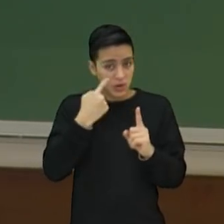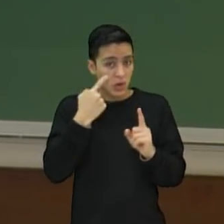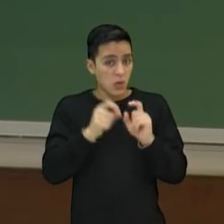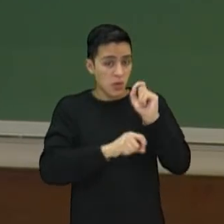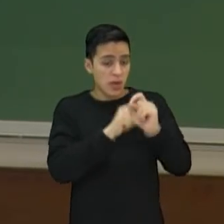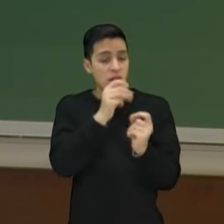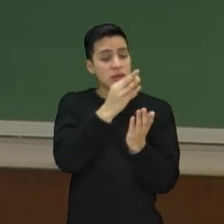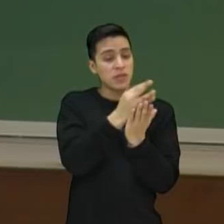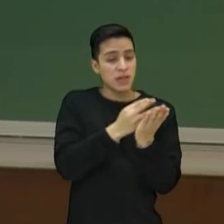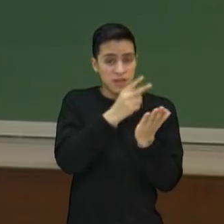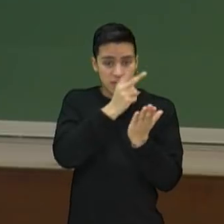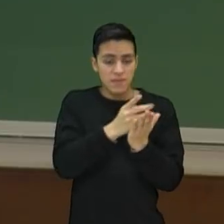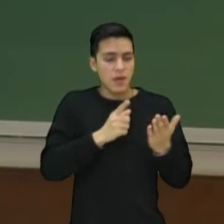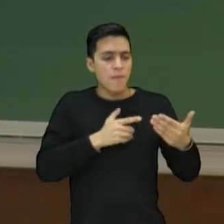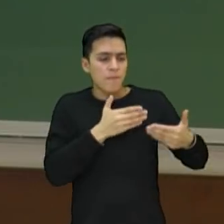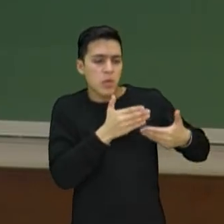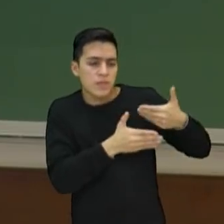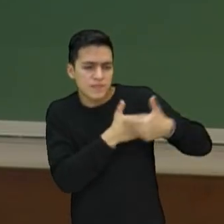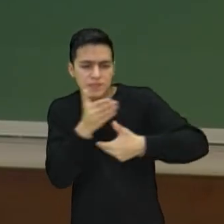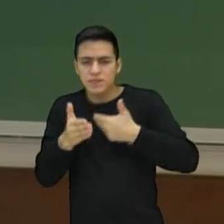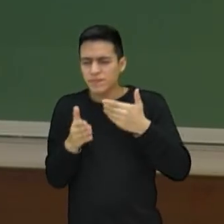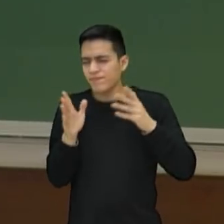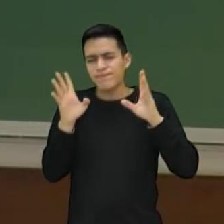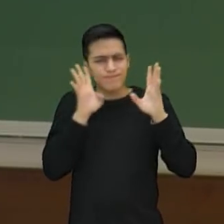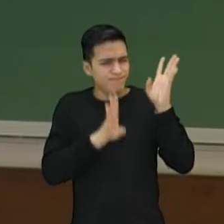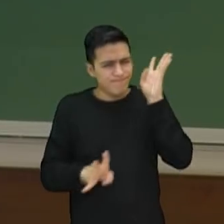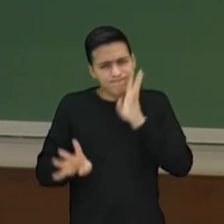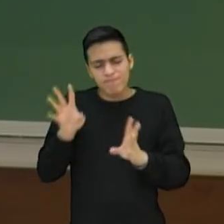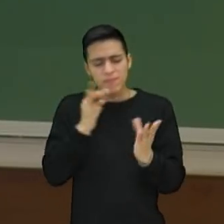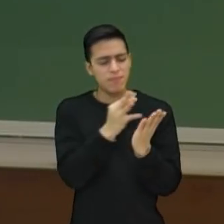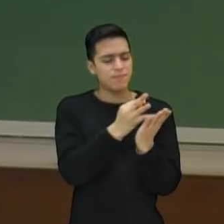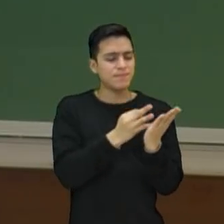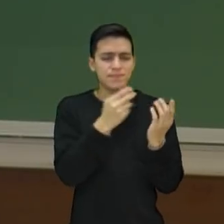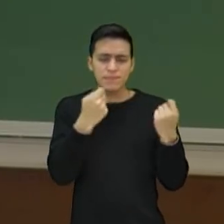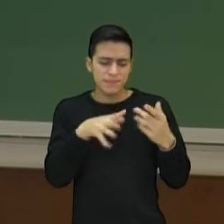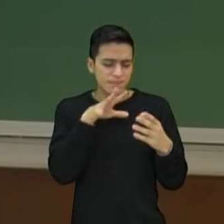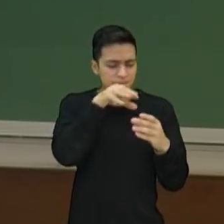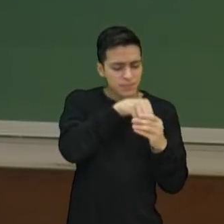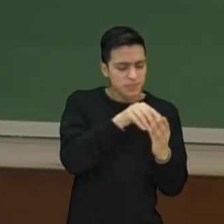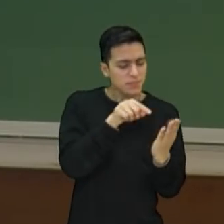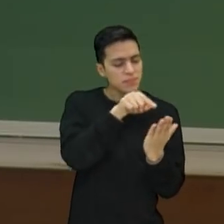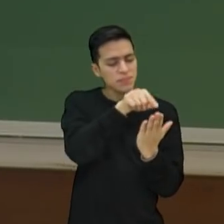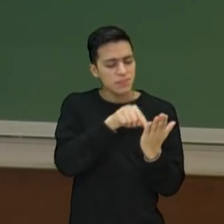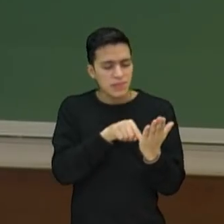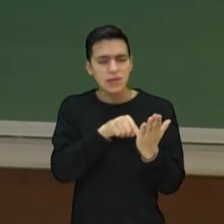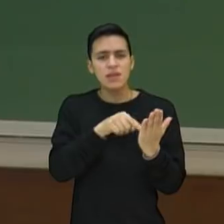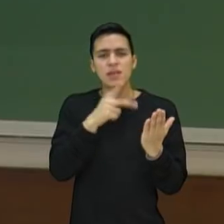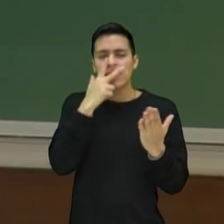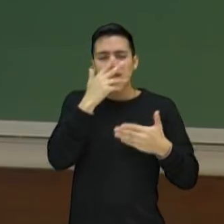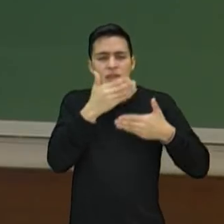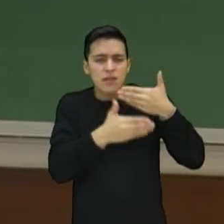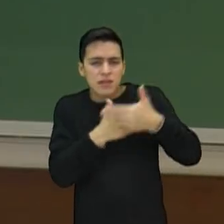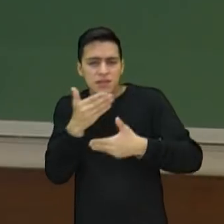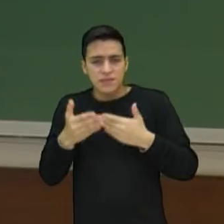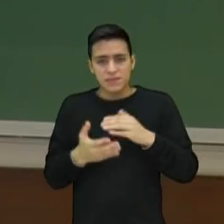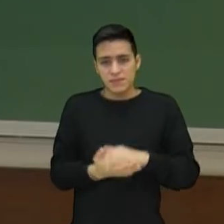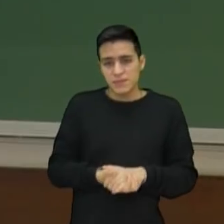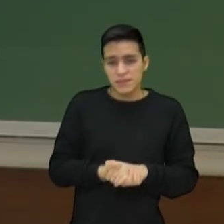texto sempre há uma progressão, é muito bacana. Os textos precisam desse elemento que faz com que ele ande, então. Olha